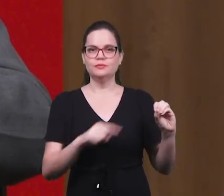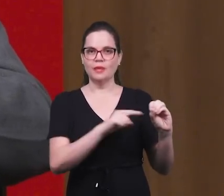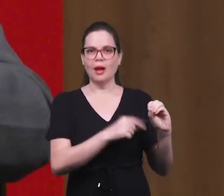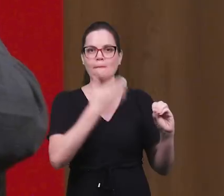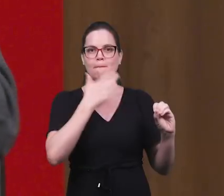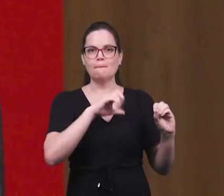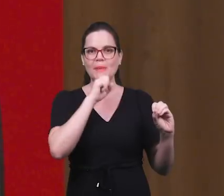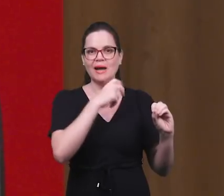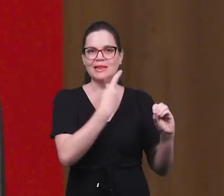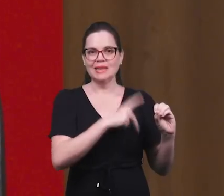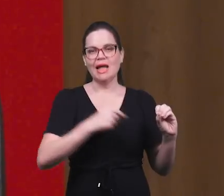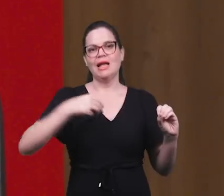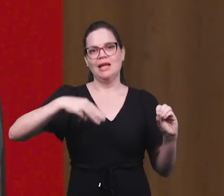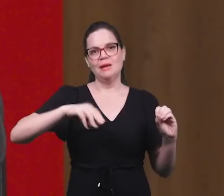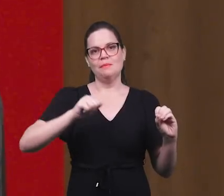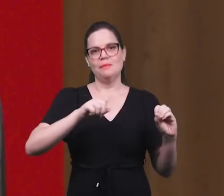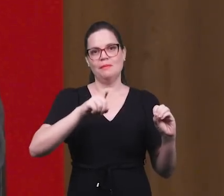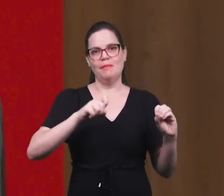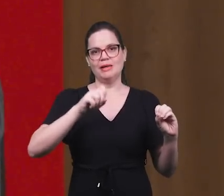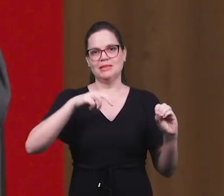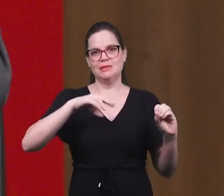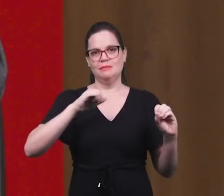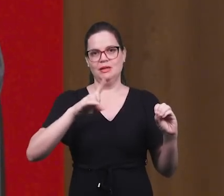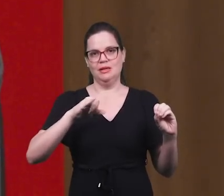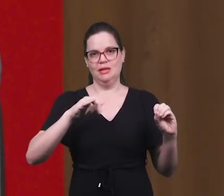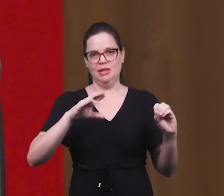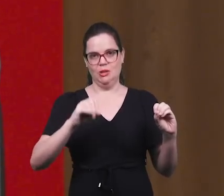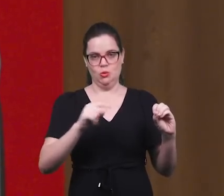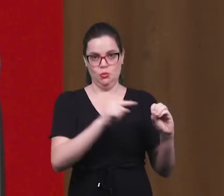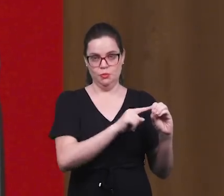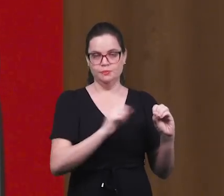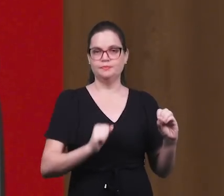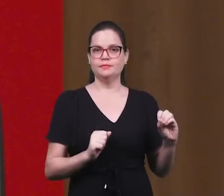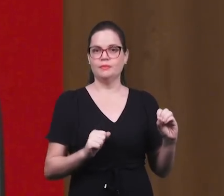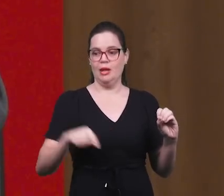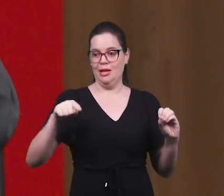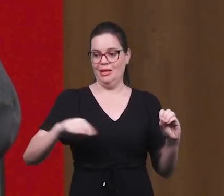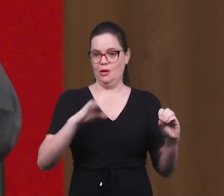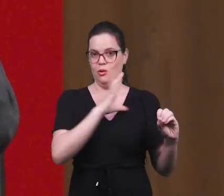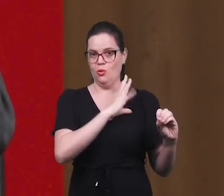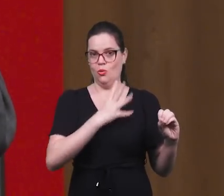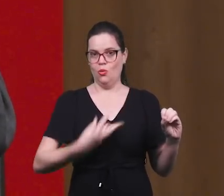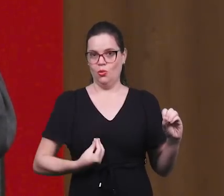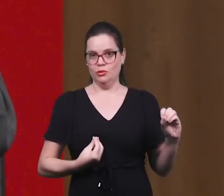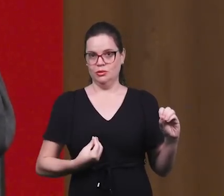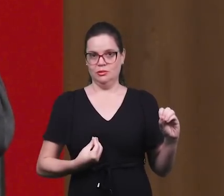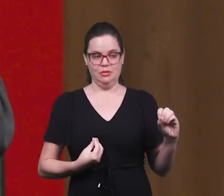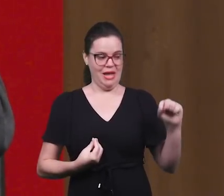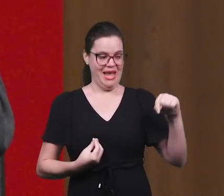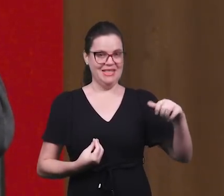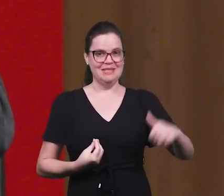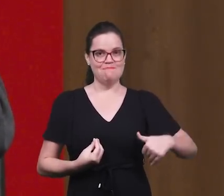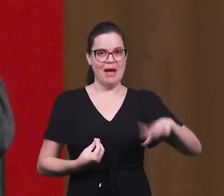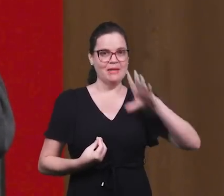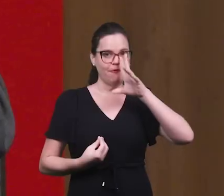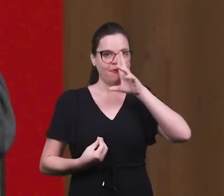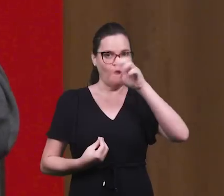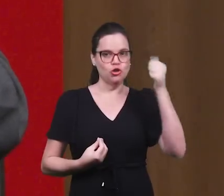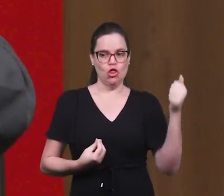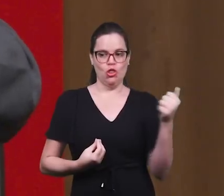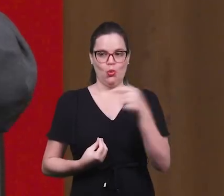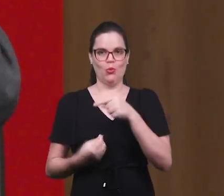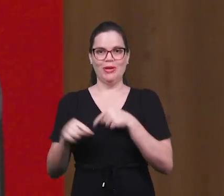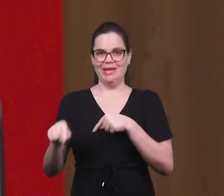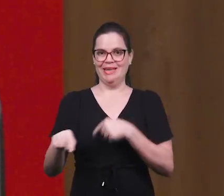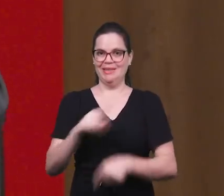de Maximiano. E havia uma disputa entre os dois, e Magêncio era mais forte do que ele. Então,